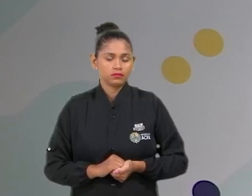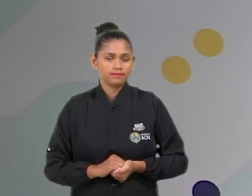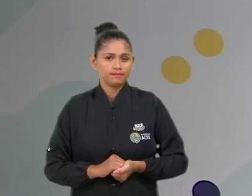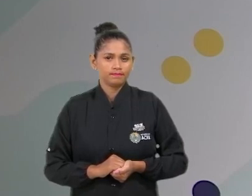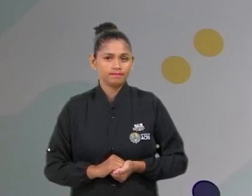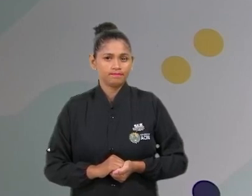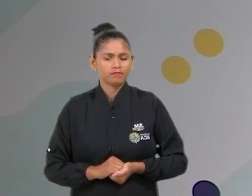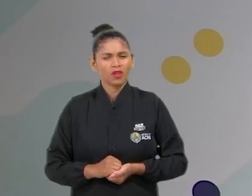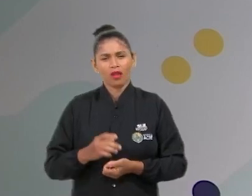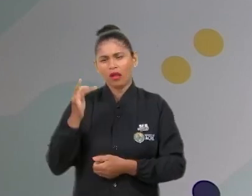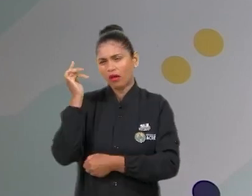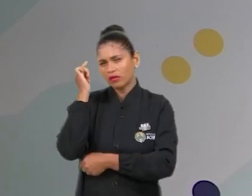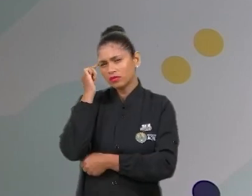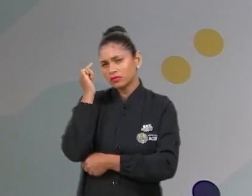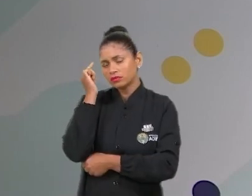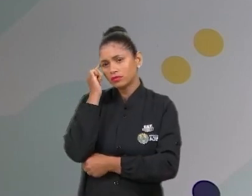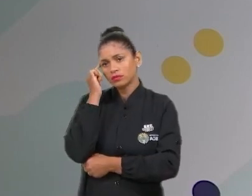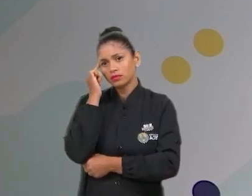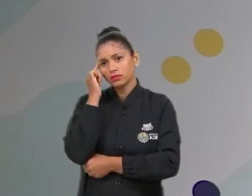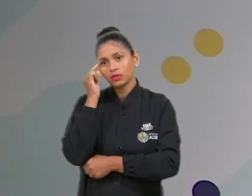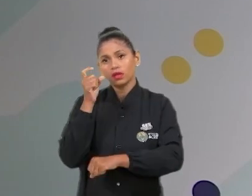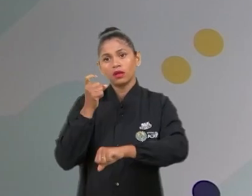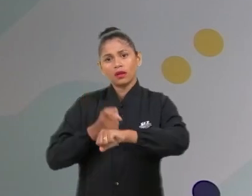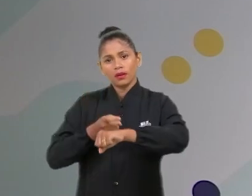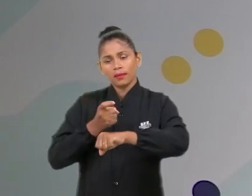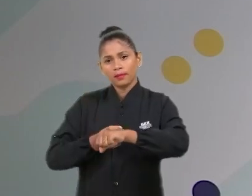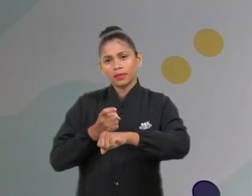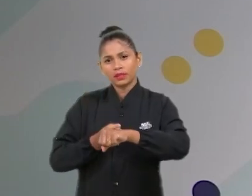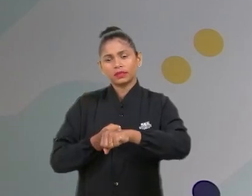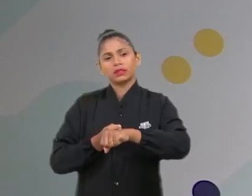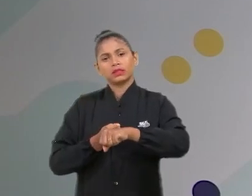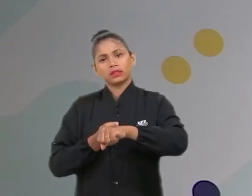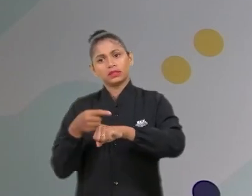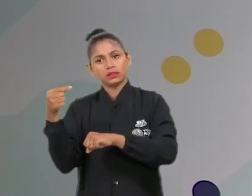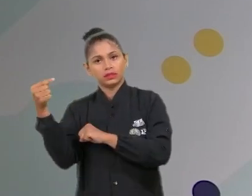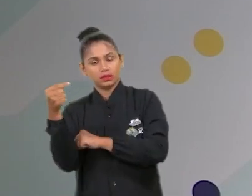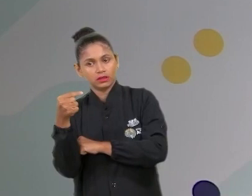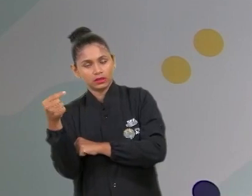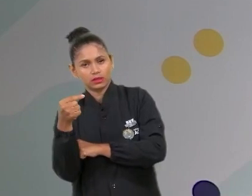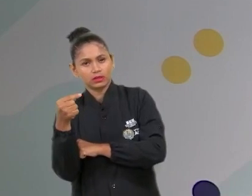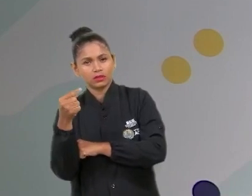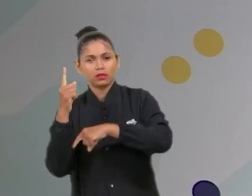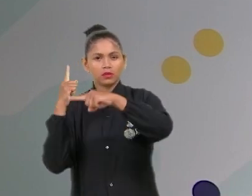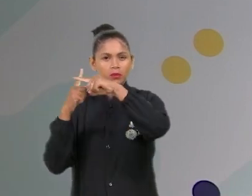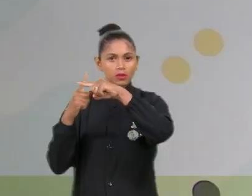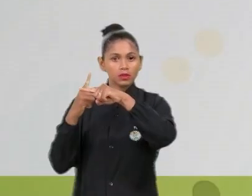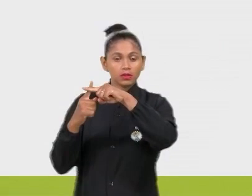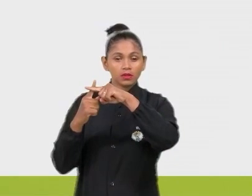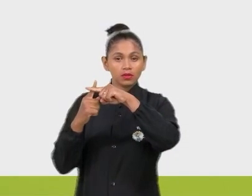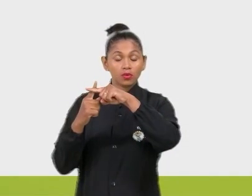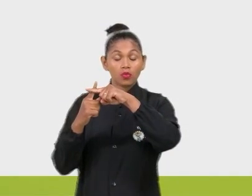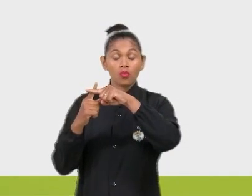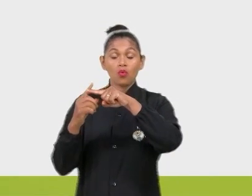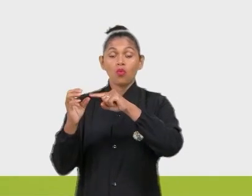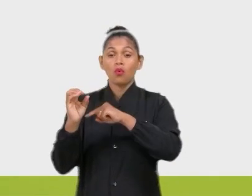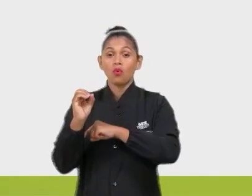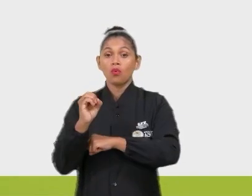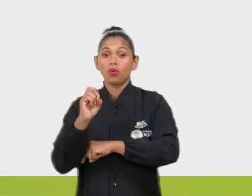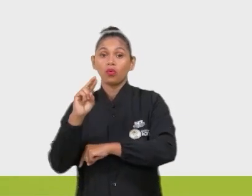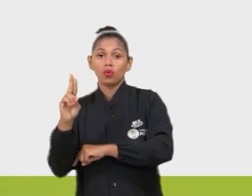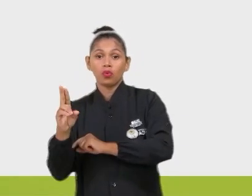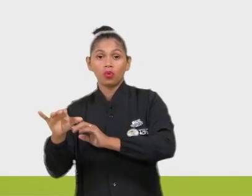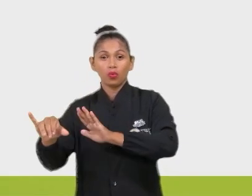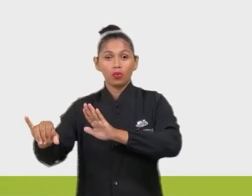são metais altamente eletronegativos, positivos ou ionizáveis? Vamos ver aqui